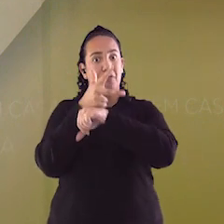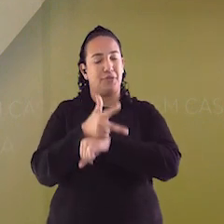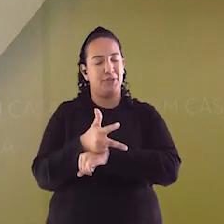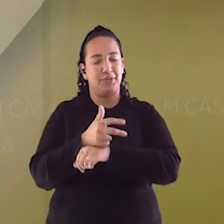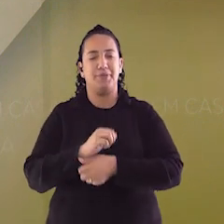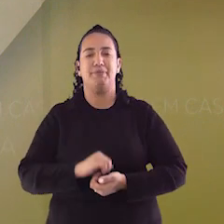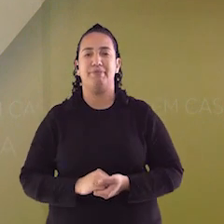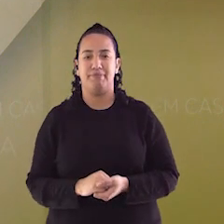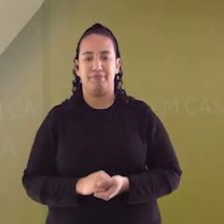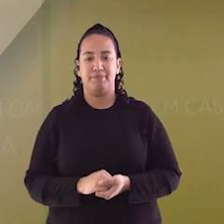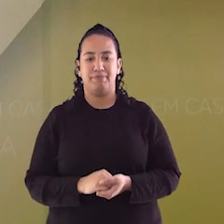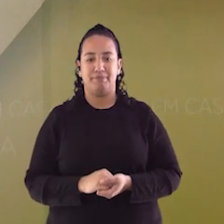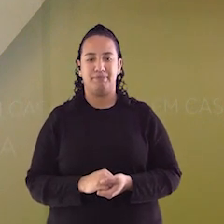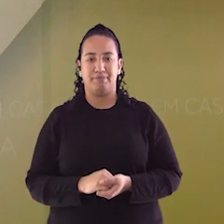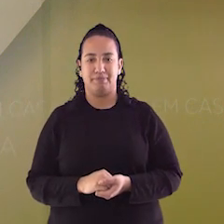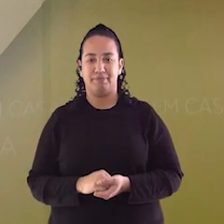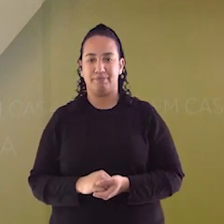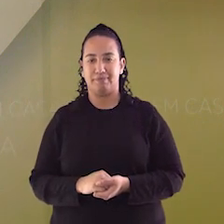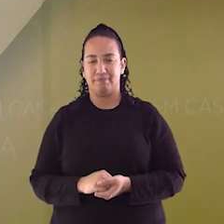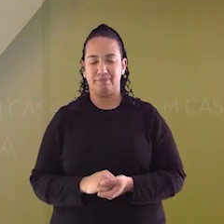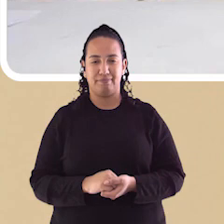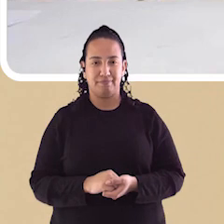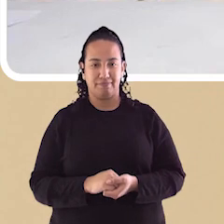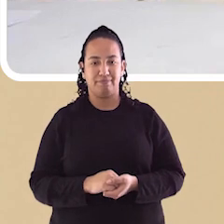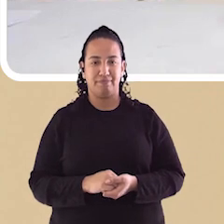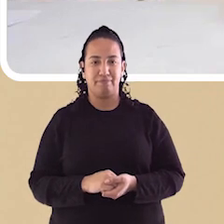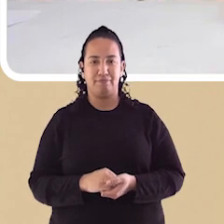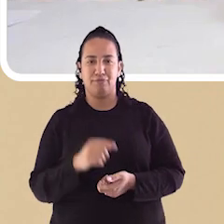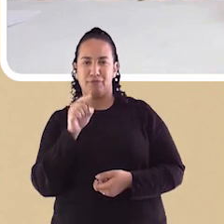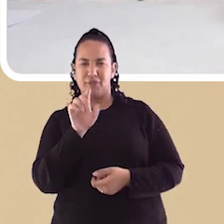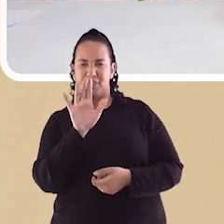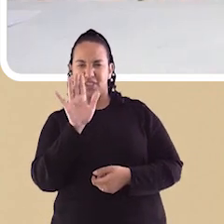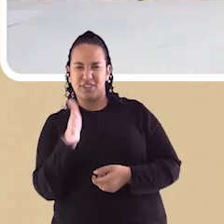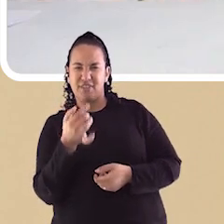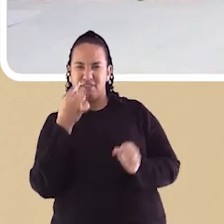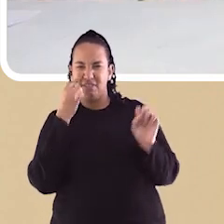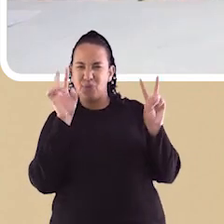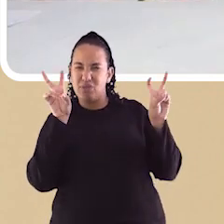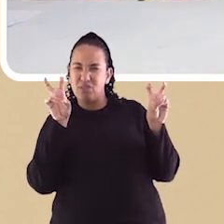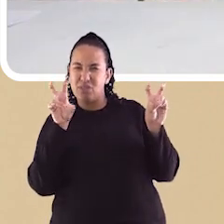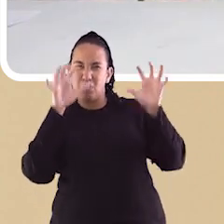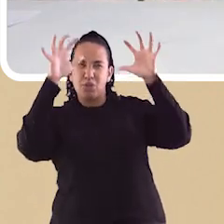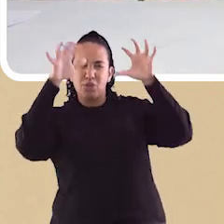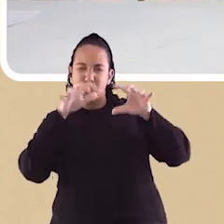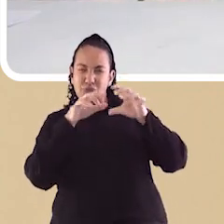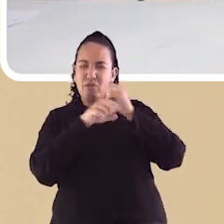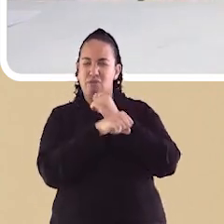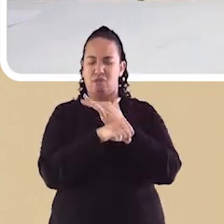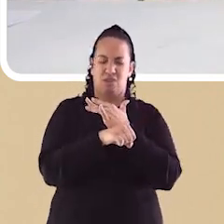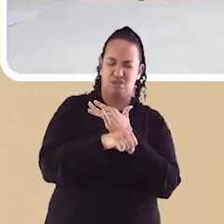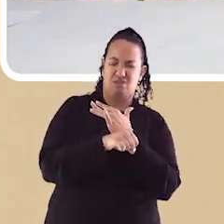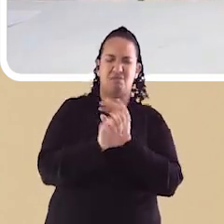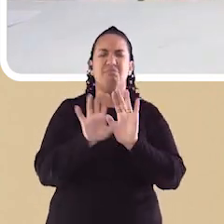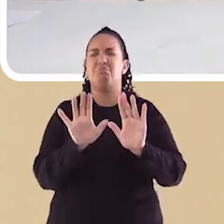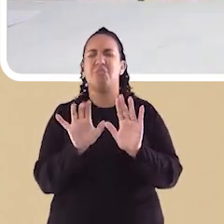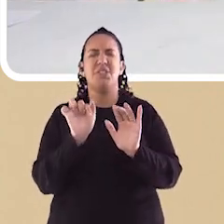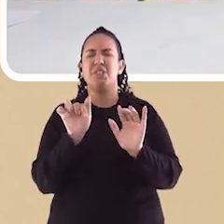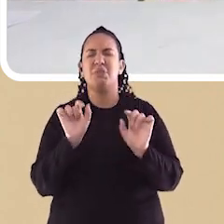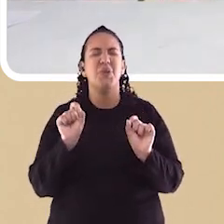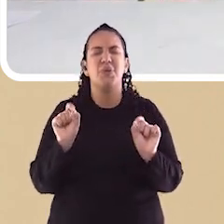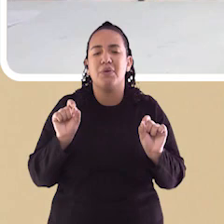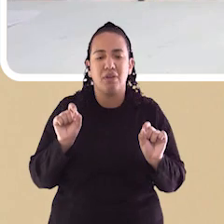Agora, acompanhe o vídeo aí comigo. Você já deve ter ouvido falar de chuva ácida. Mas o que é essa tal de